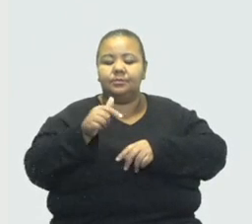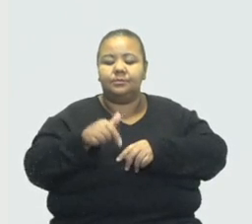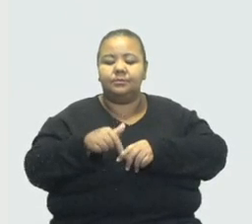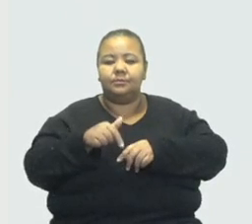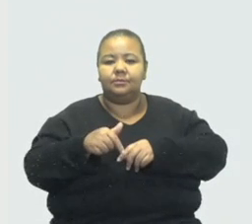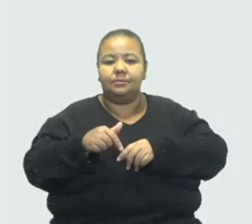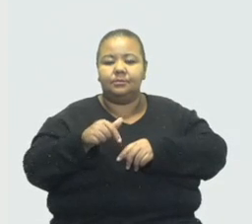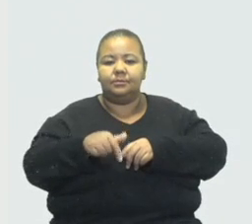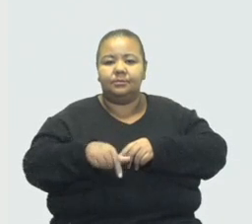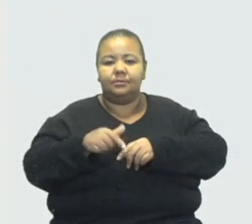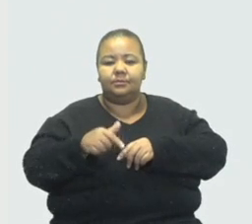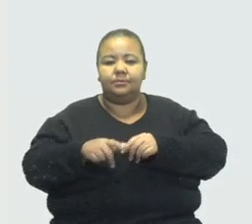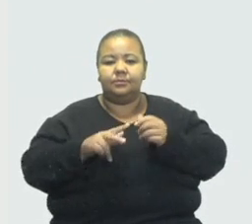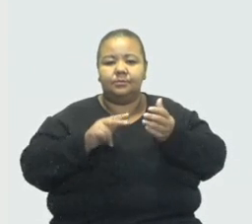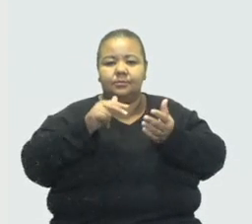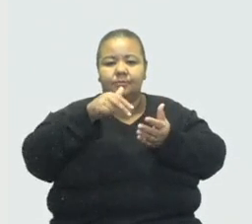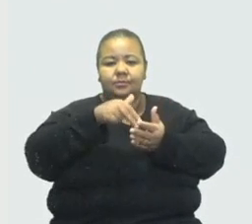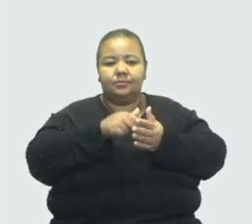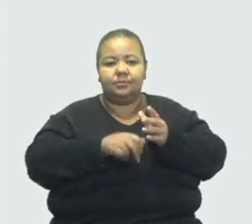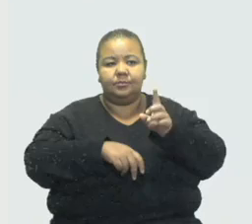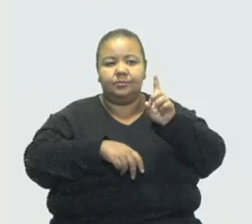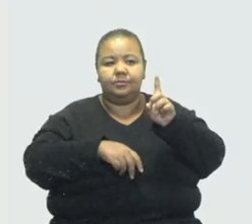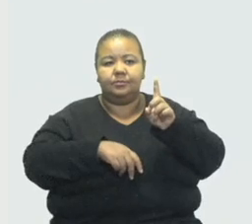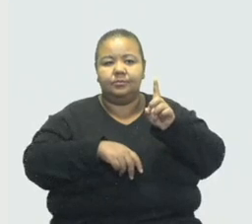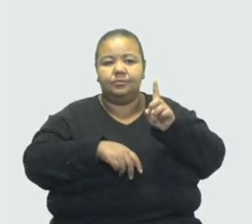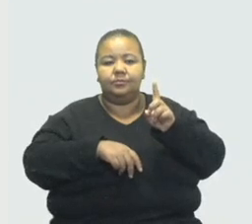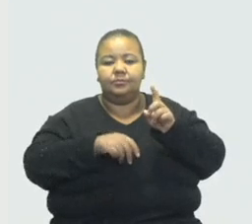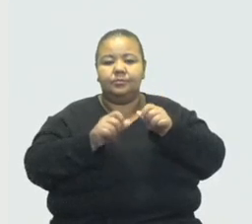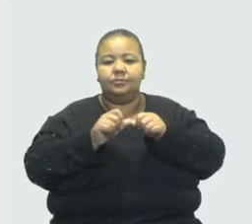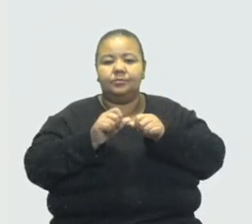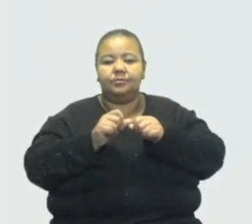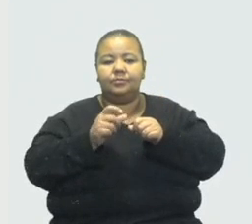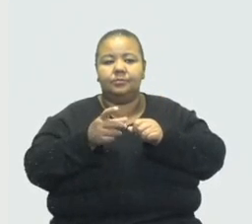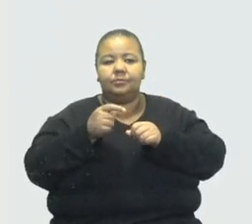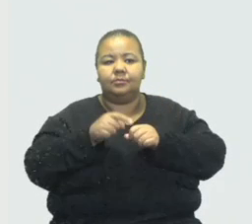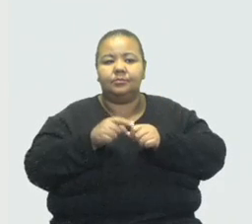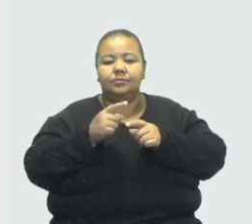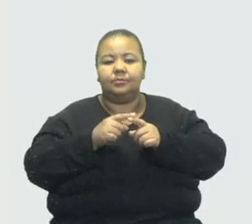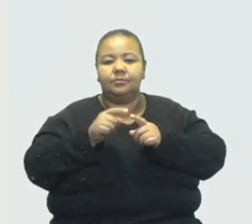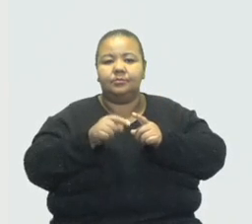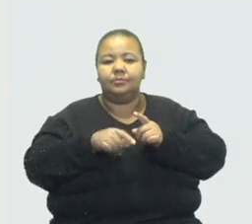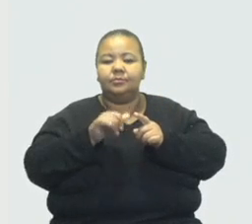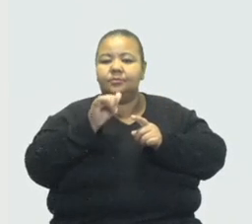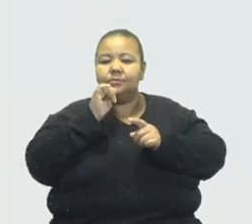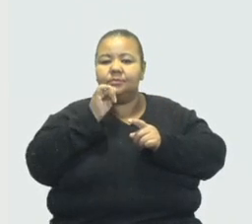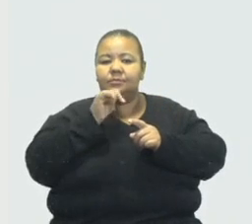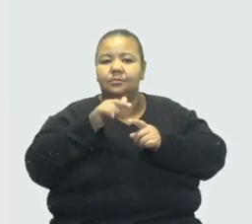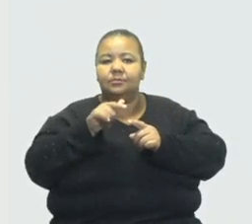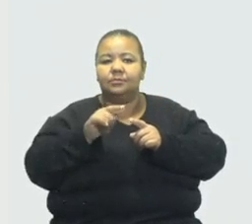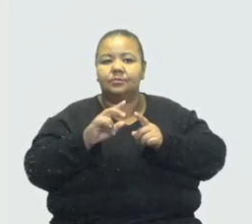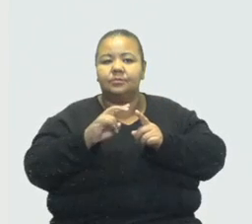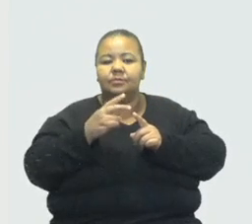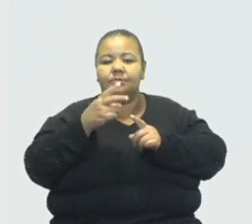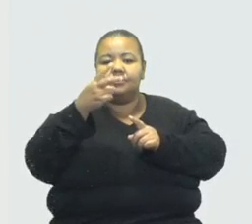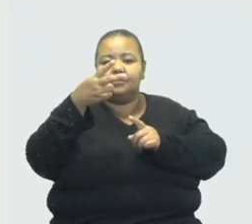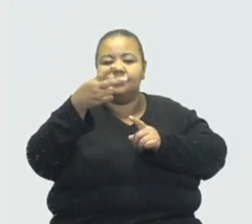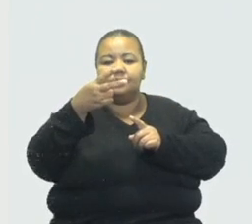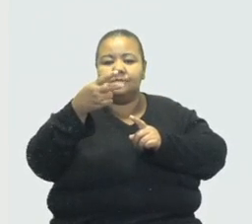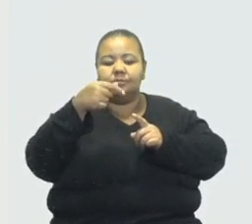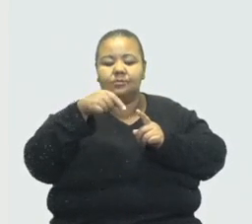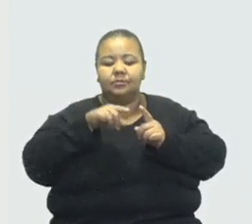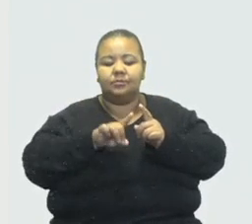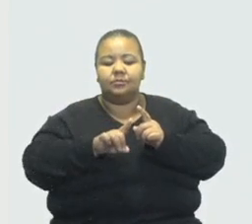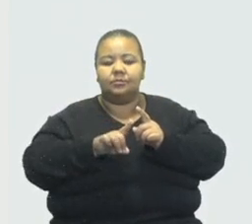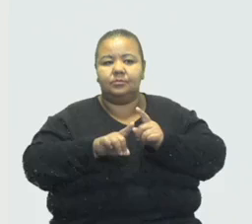a nossa posição aqui é o 1. Fica fácil mexer com ela, tá? Por exemplo, professora, e se tivesse aqui em cima um 2 e aqui embaixo